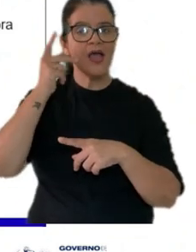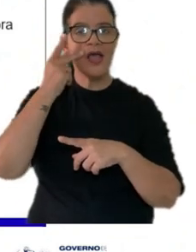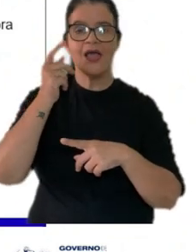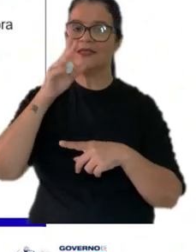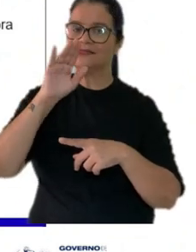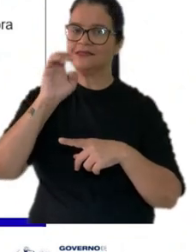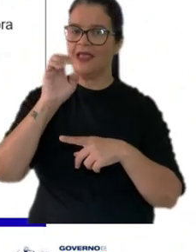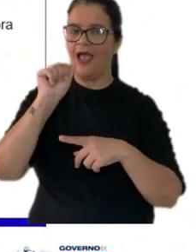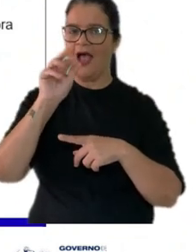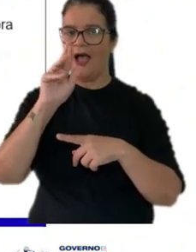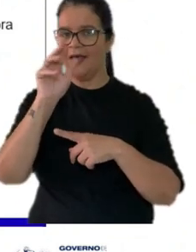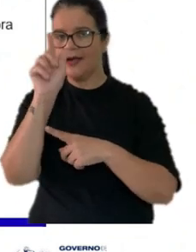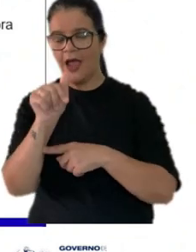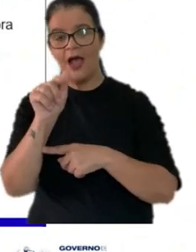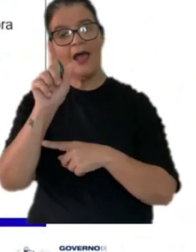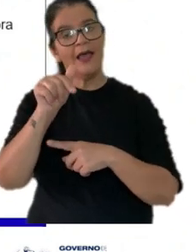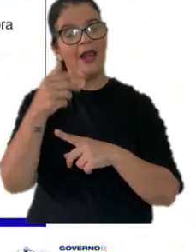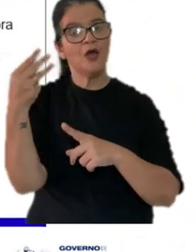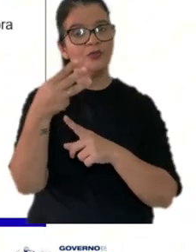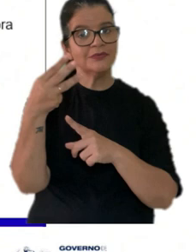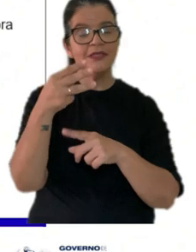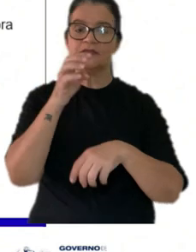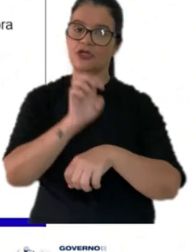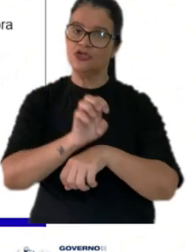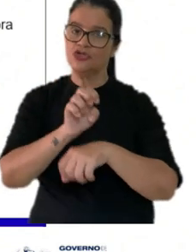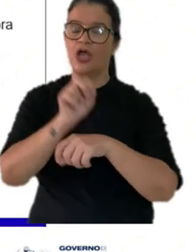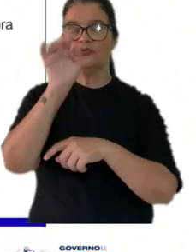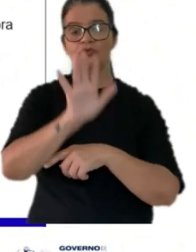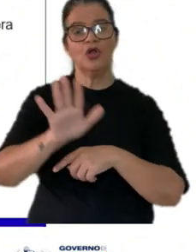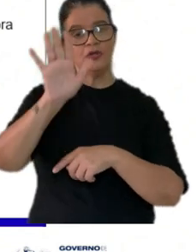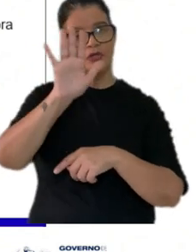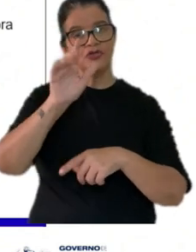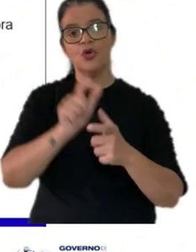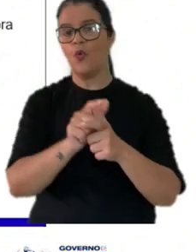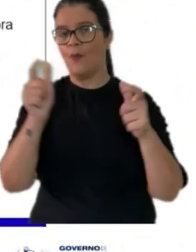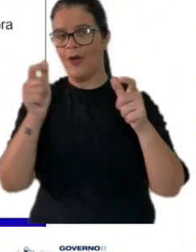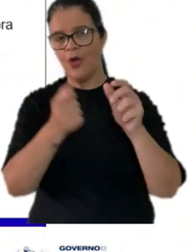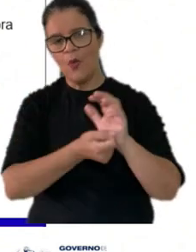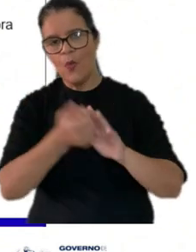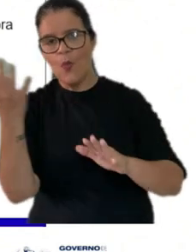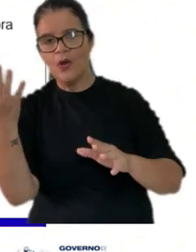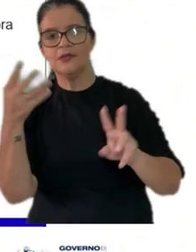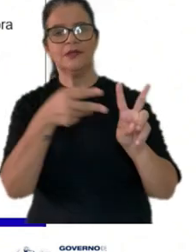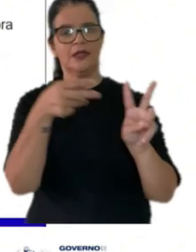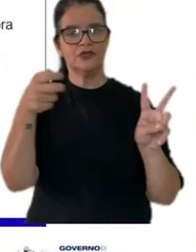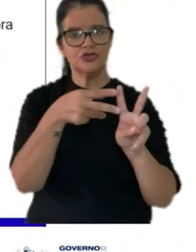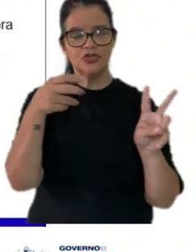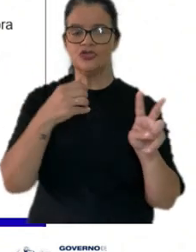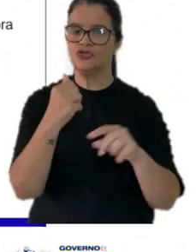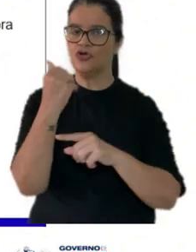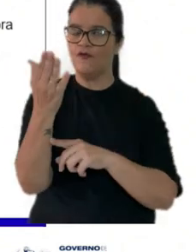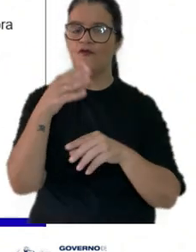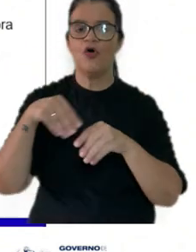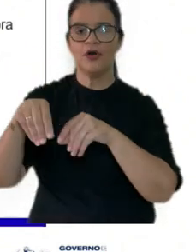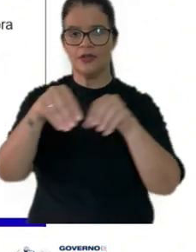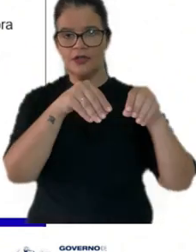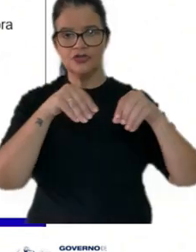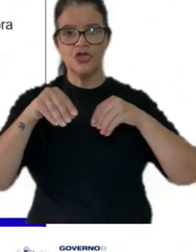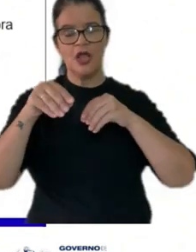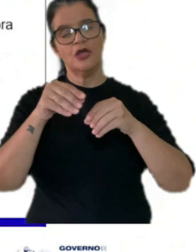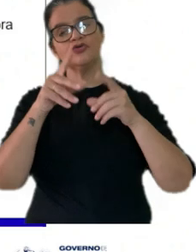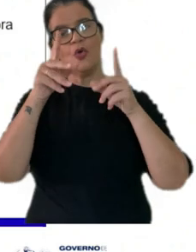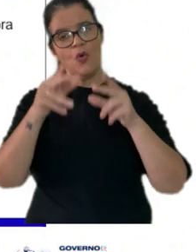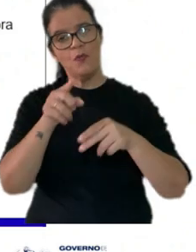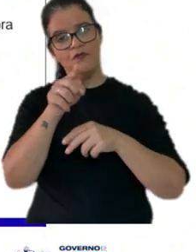é o terceiro estado nordestino com maior quantidade de indígenas fora das terras como vocês